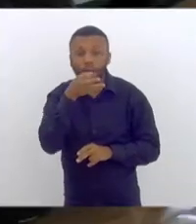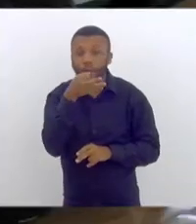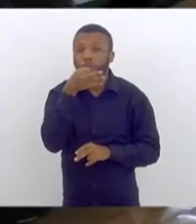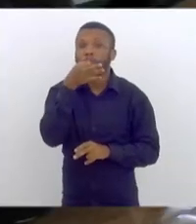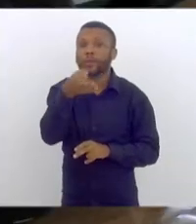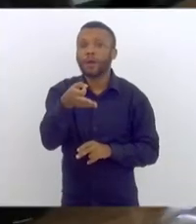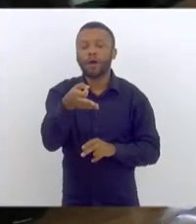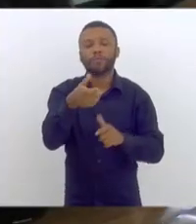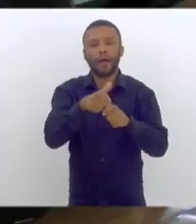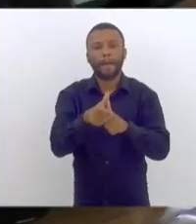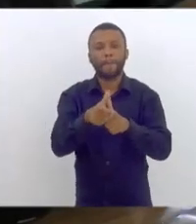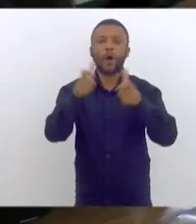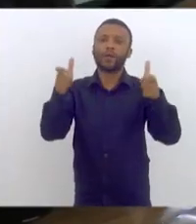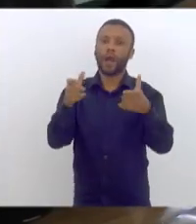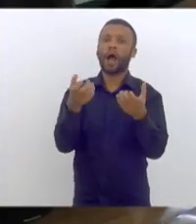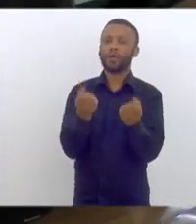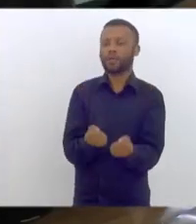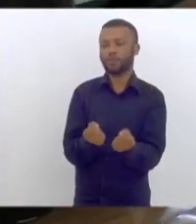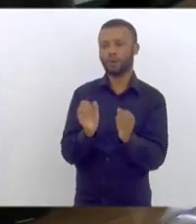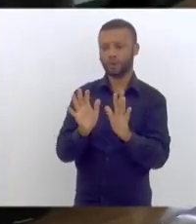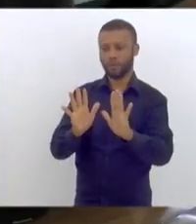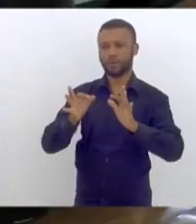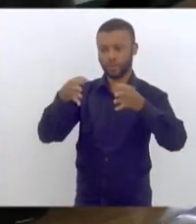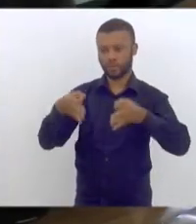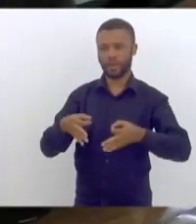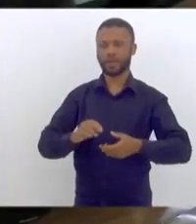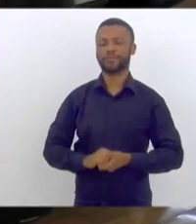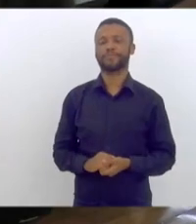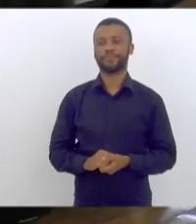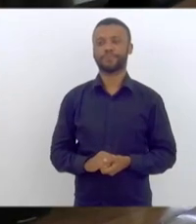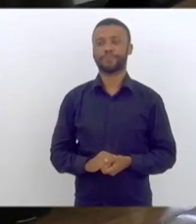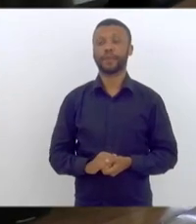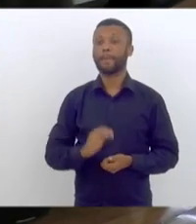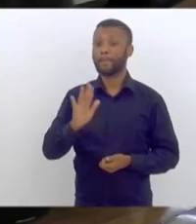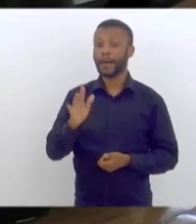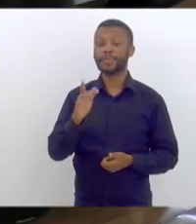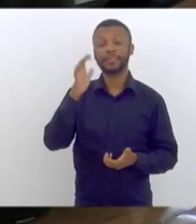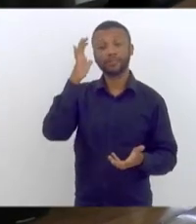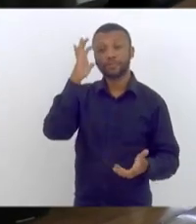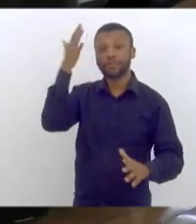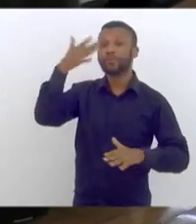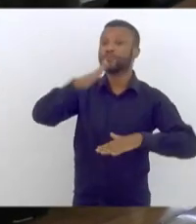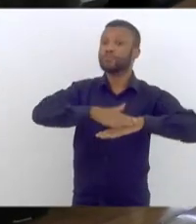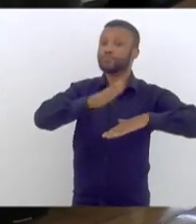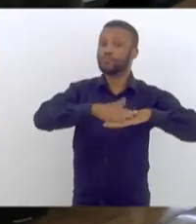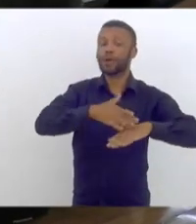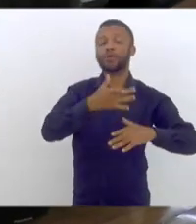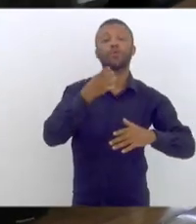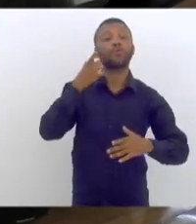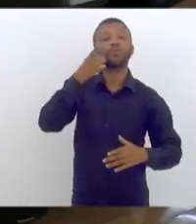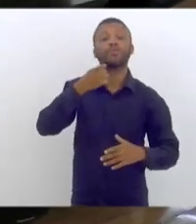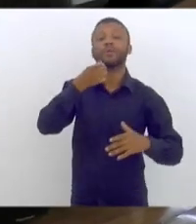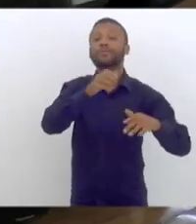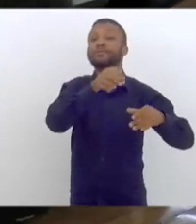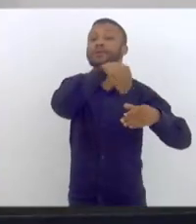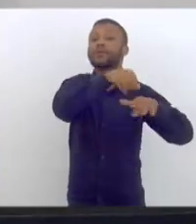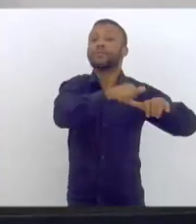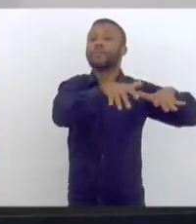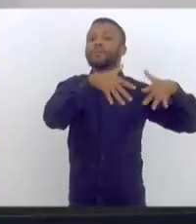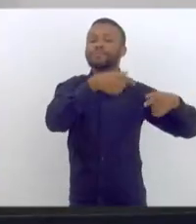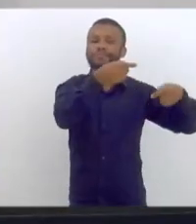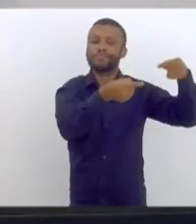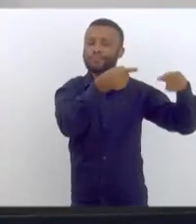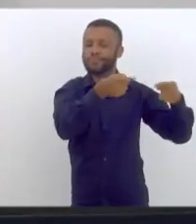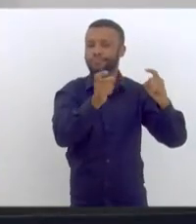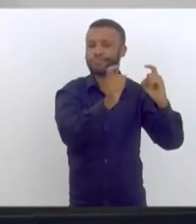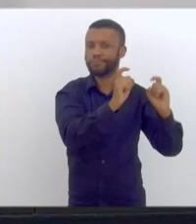majoritária mas o Parlamento lá que vai decidir aditiva